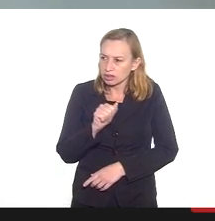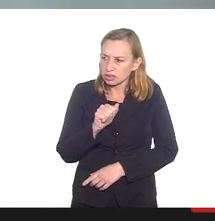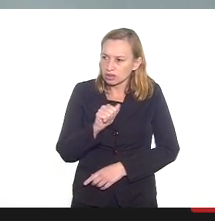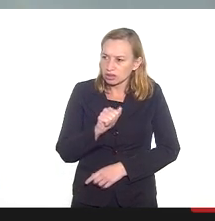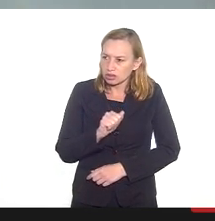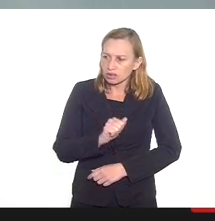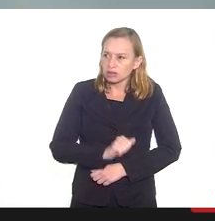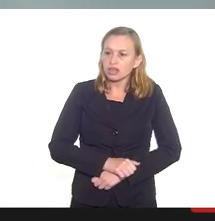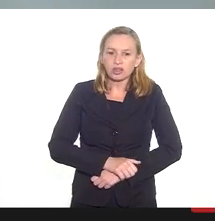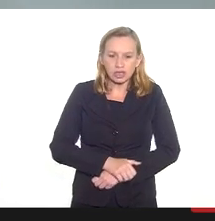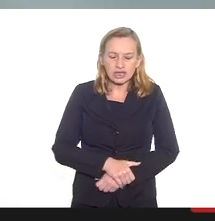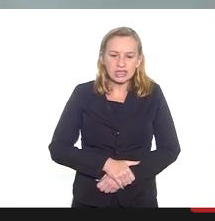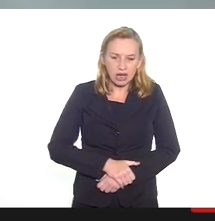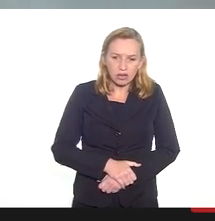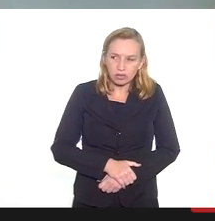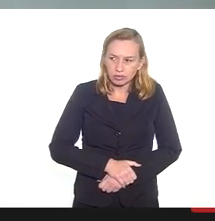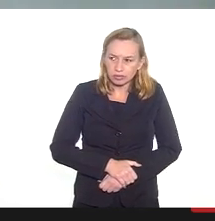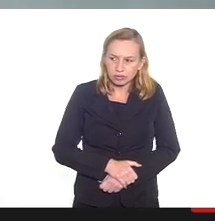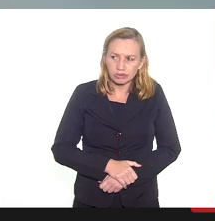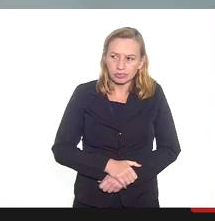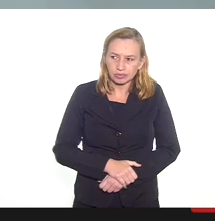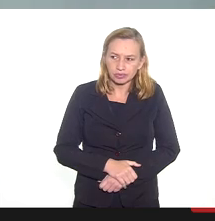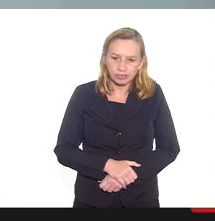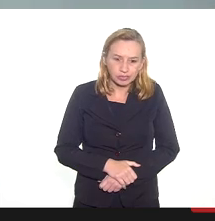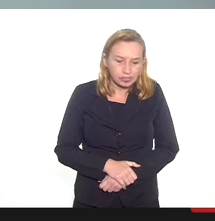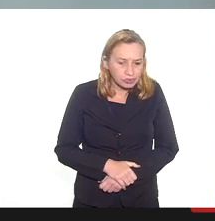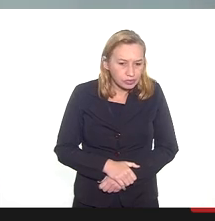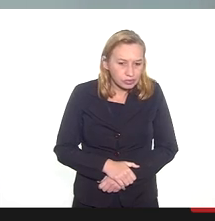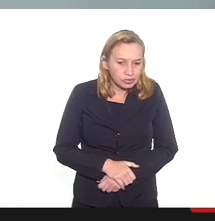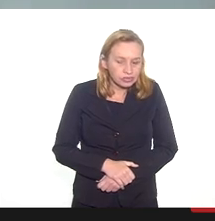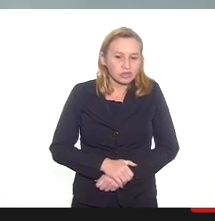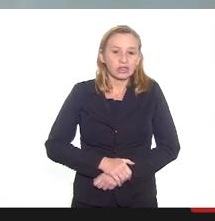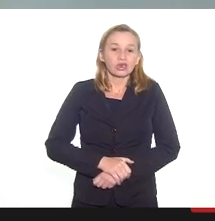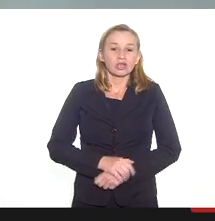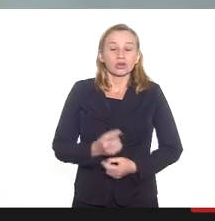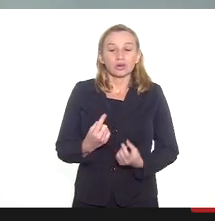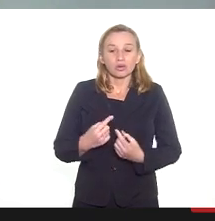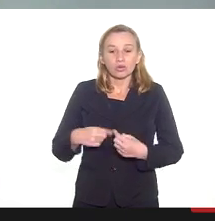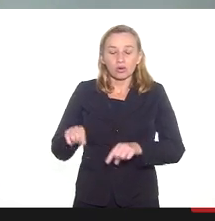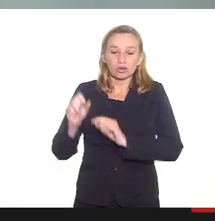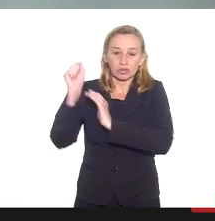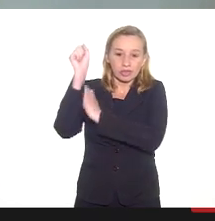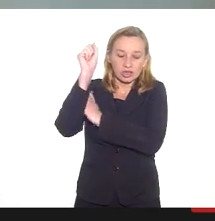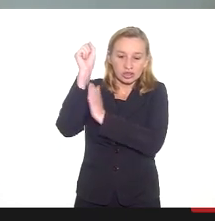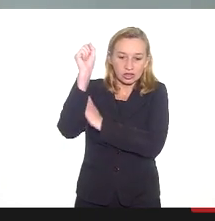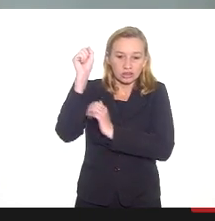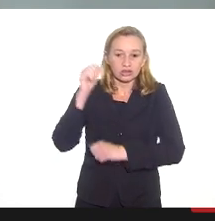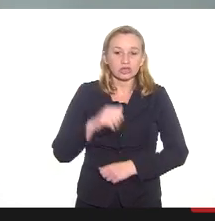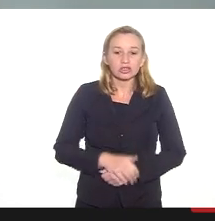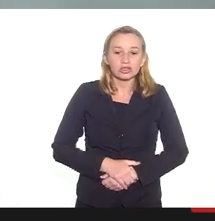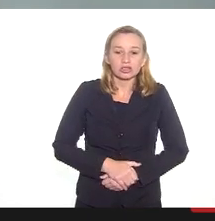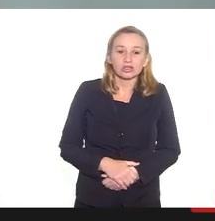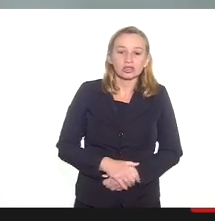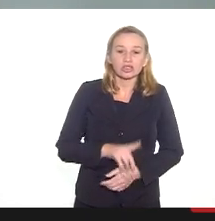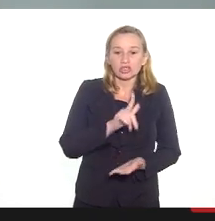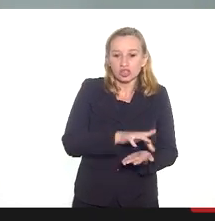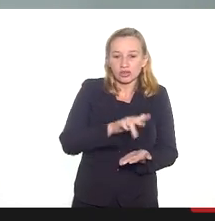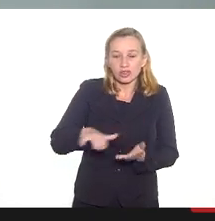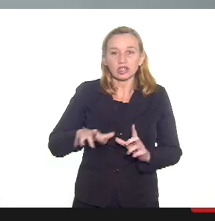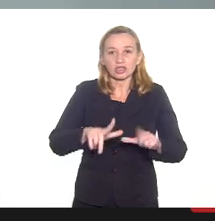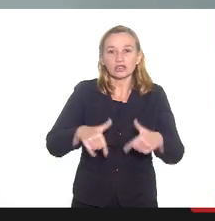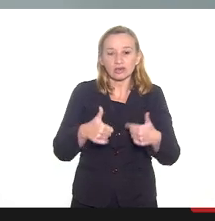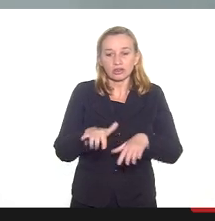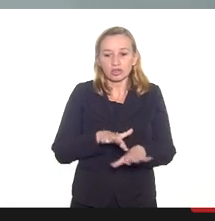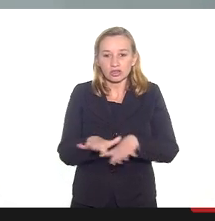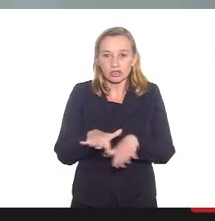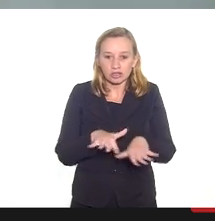antilésbo-transfóbica, anticapacitista, contra o machismo e o patriarcado e as suas diferentes formas de